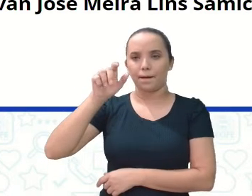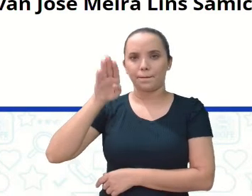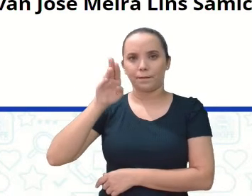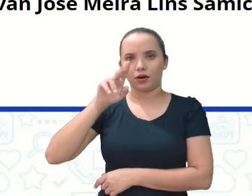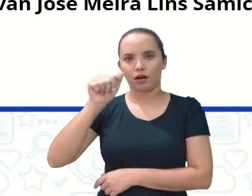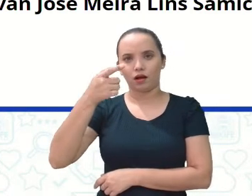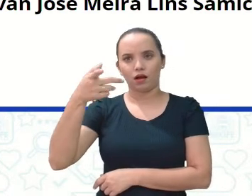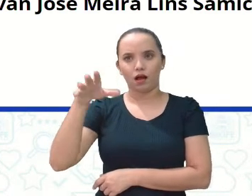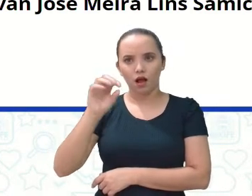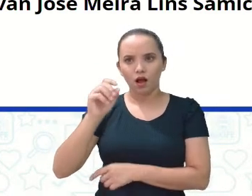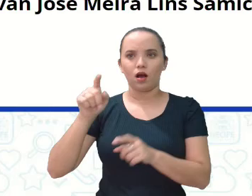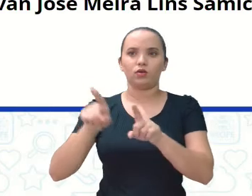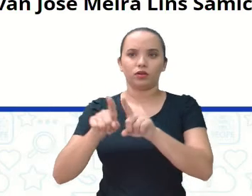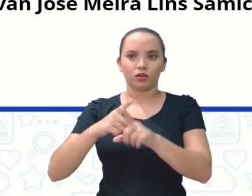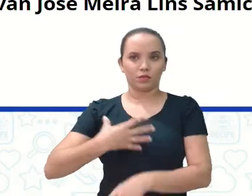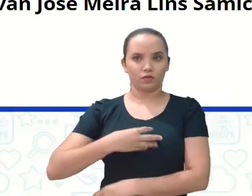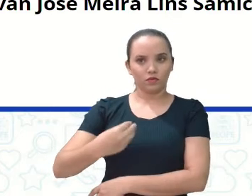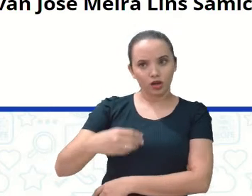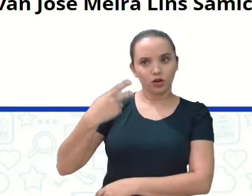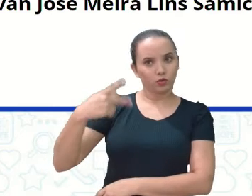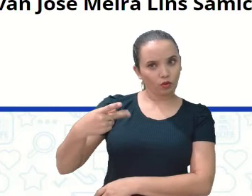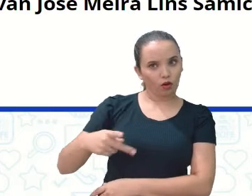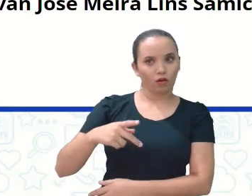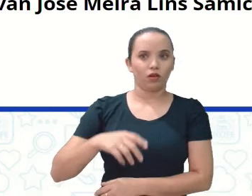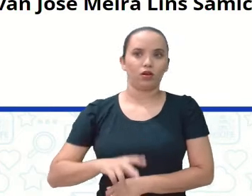Amurá Batista,